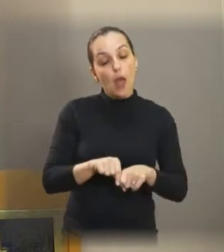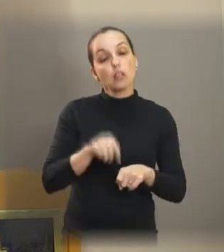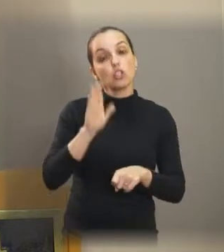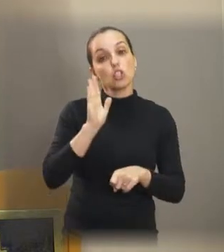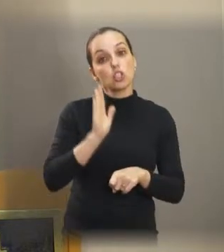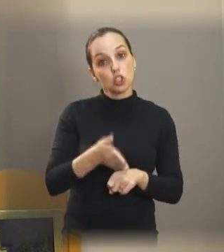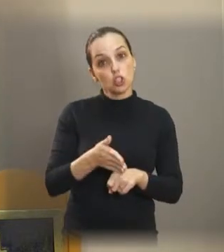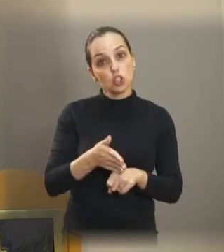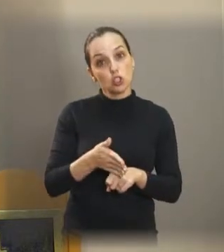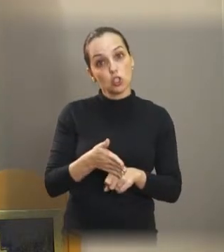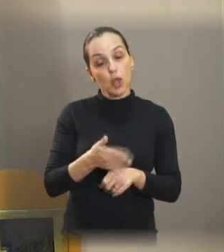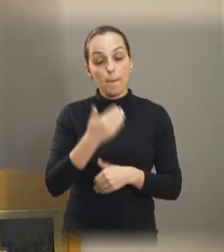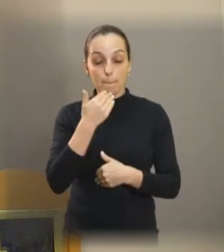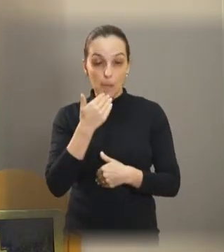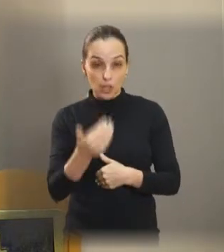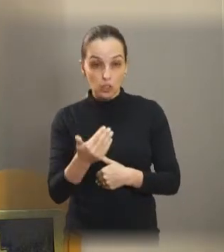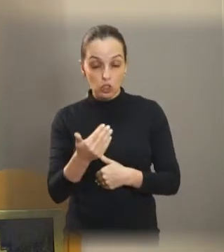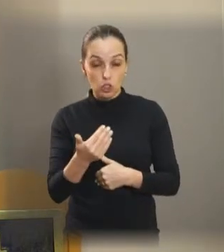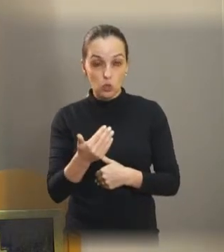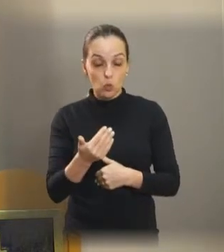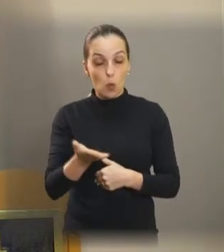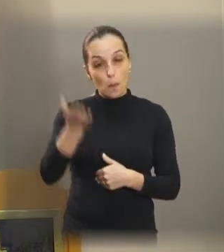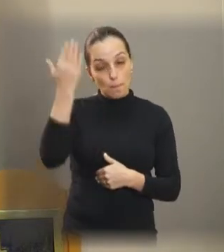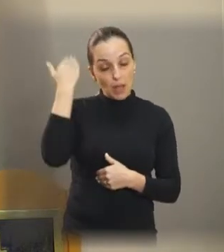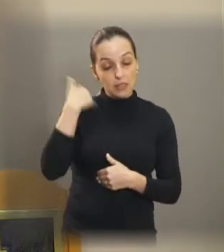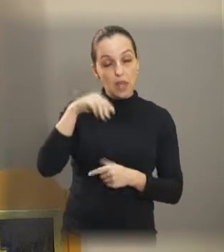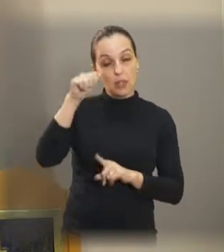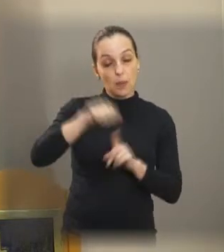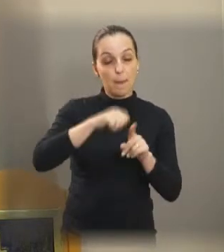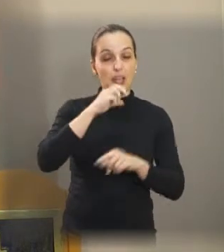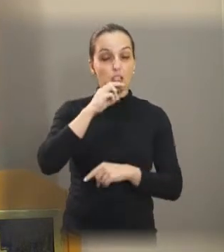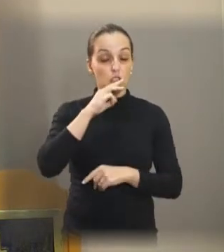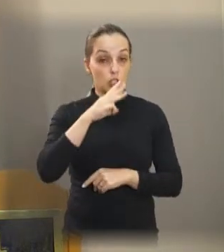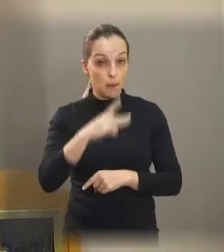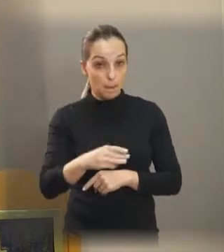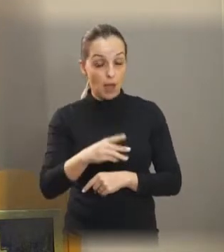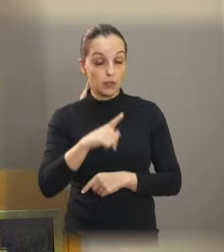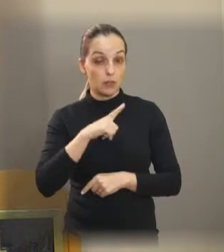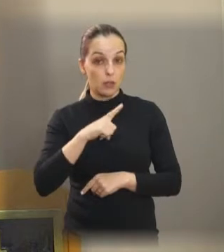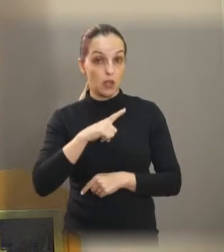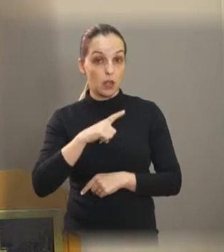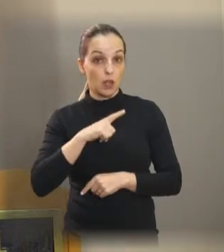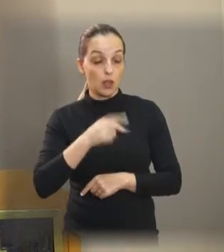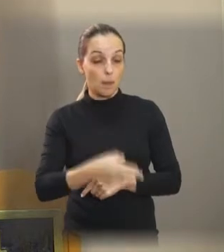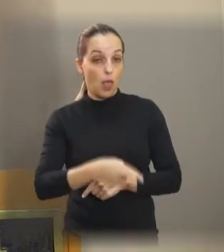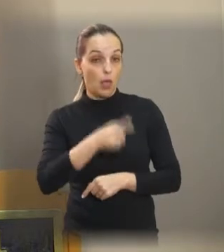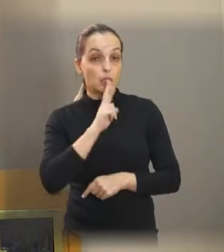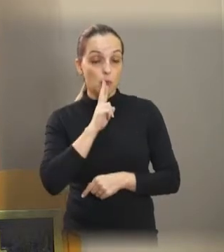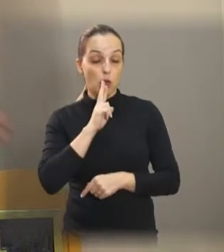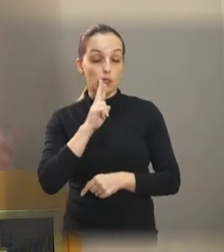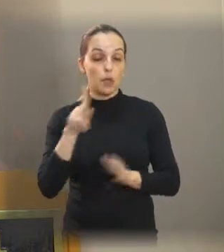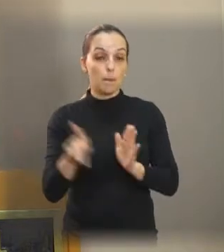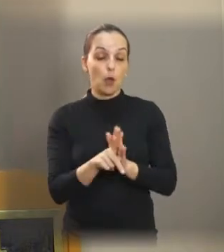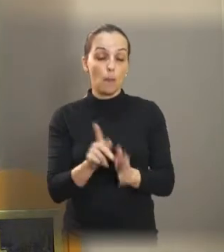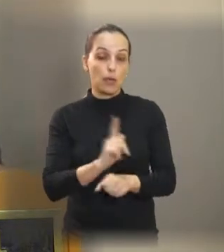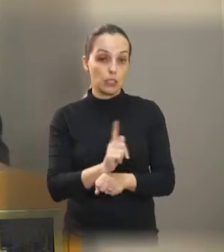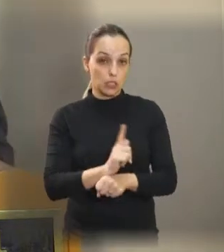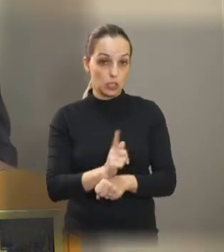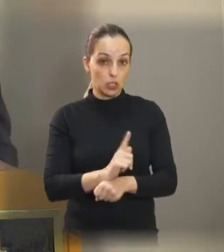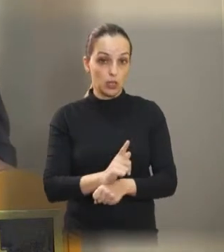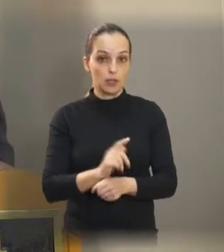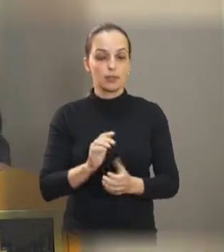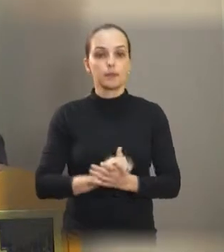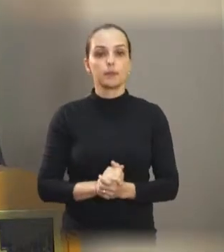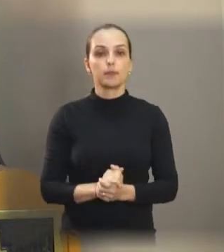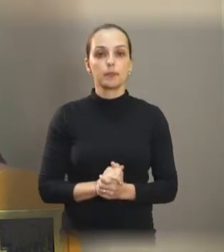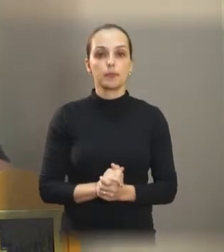tomando providências aí desde o dia 21 de março e temos inclusive o retorno da gerência responsável. Pode